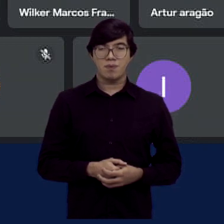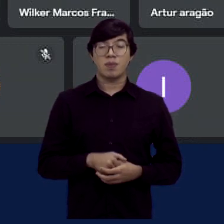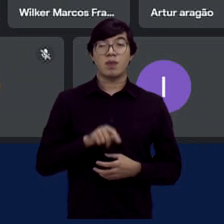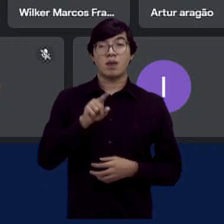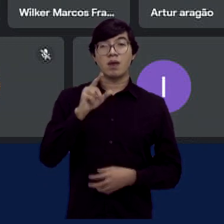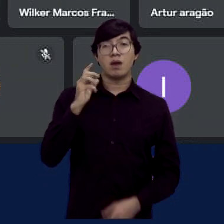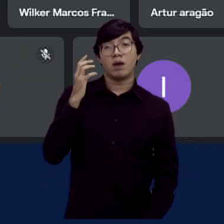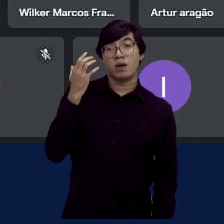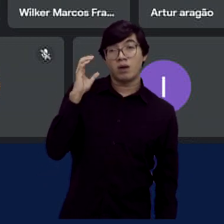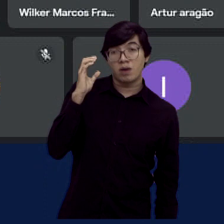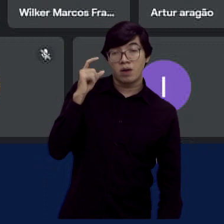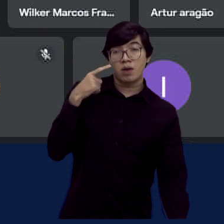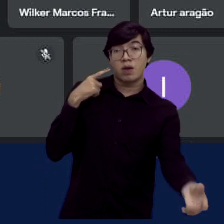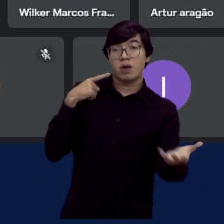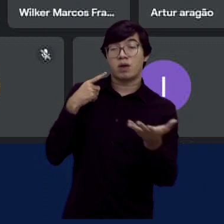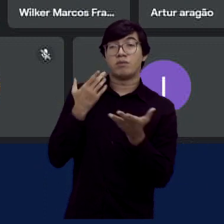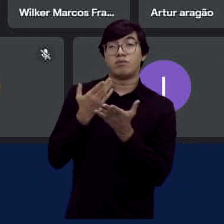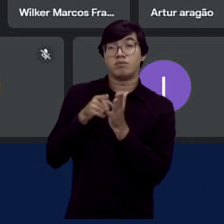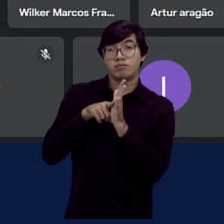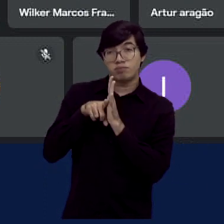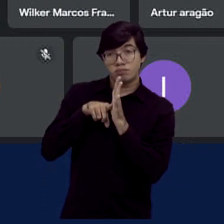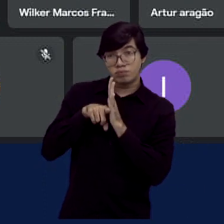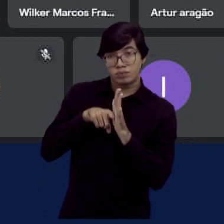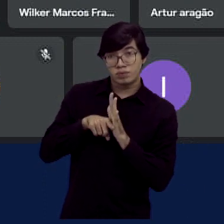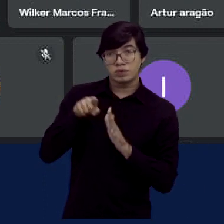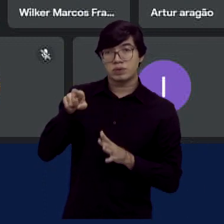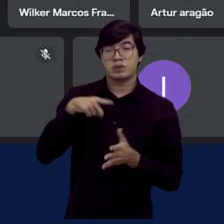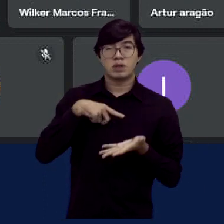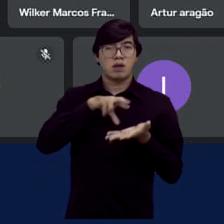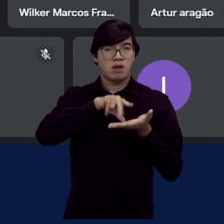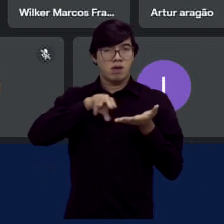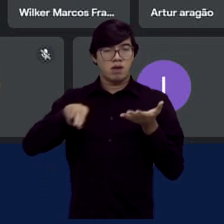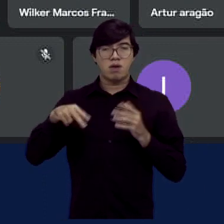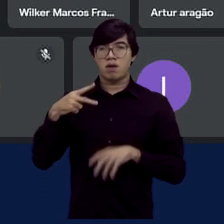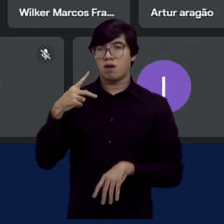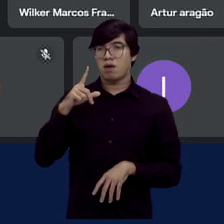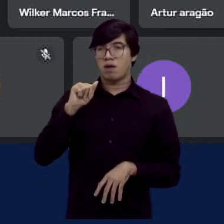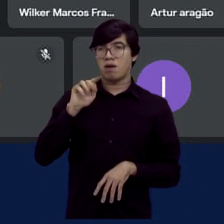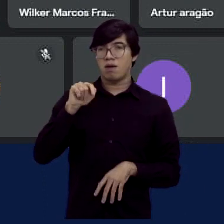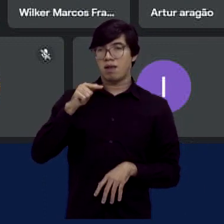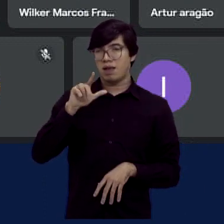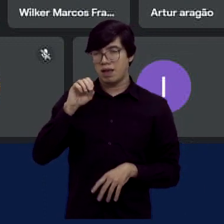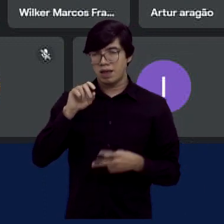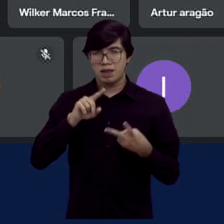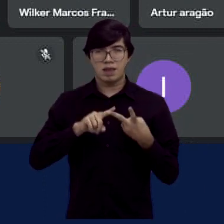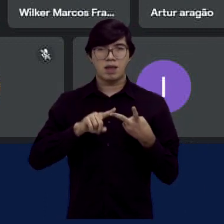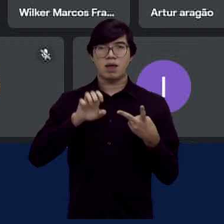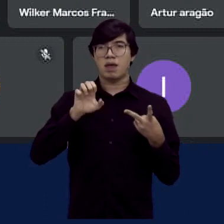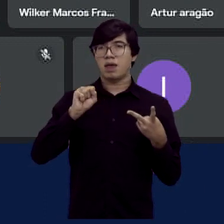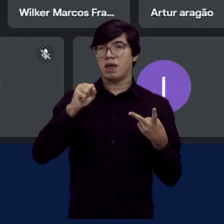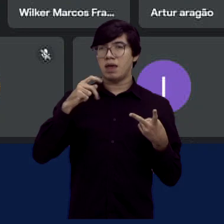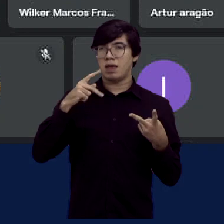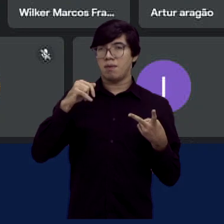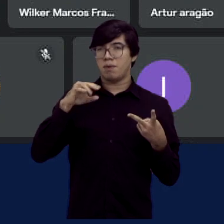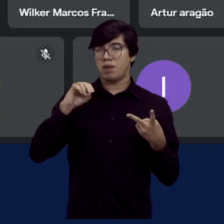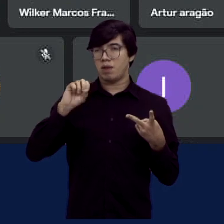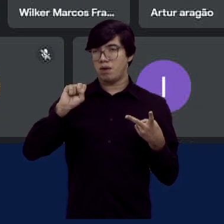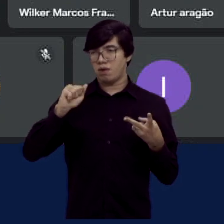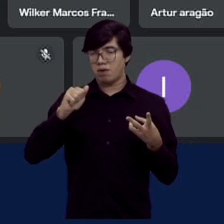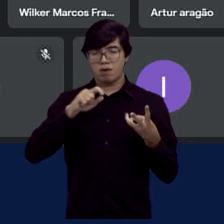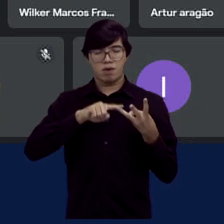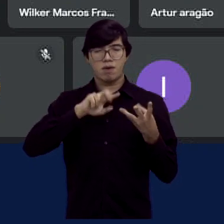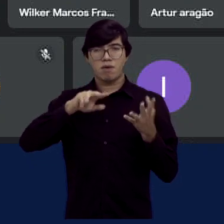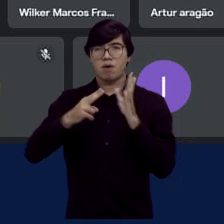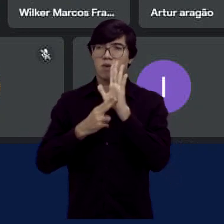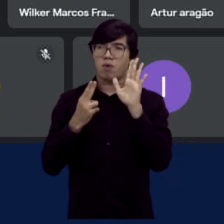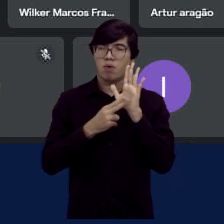científica, Planolândia, passando por Platão, Spinoza, Ítalo Calvino e outros, Souzanes reflete sobre a relação entre